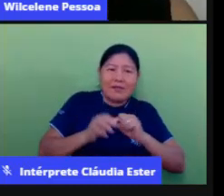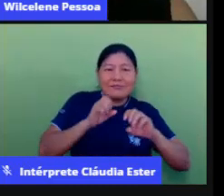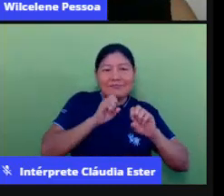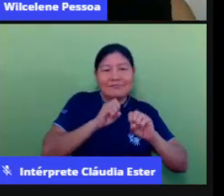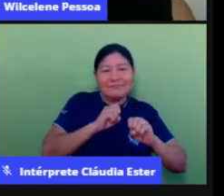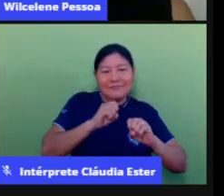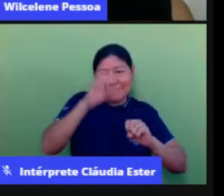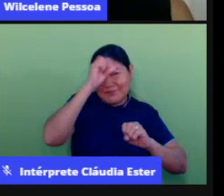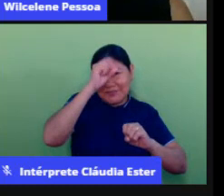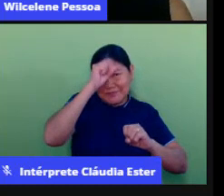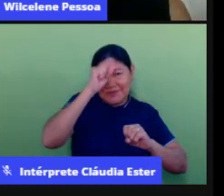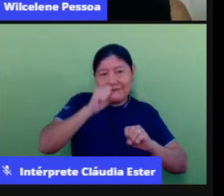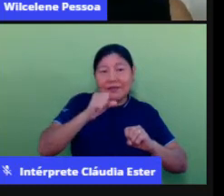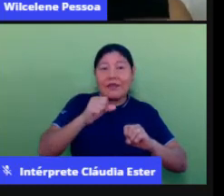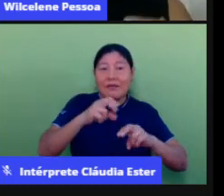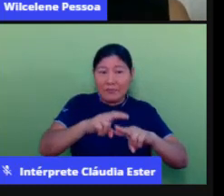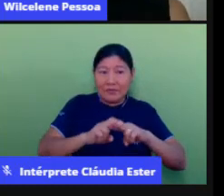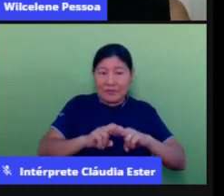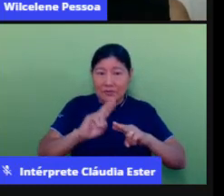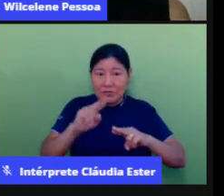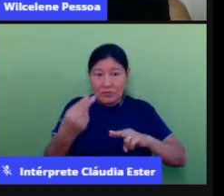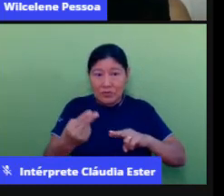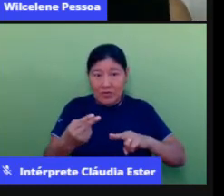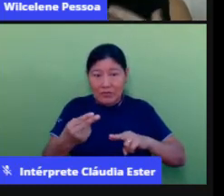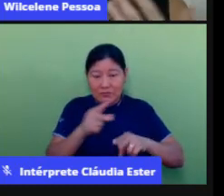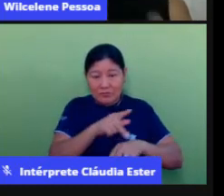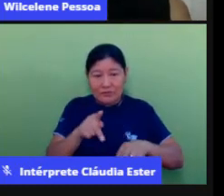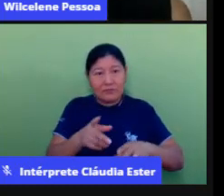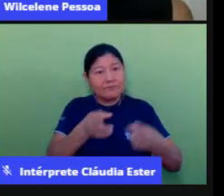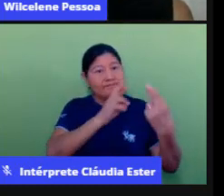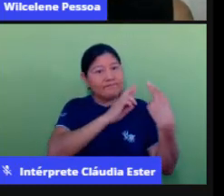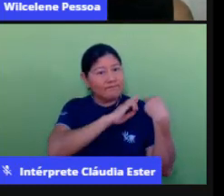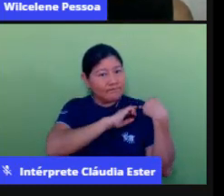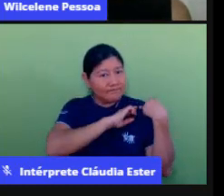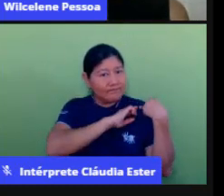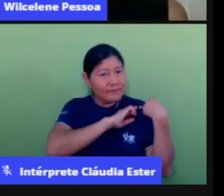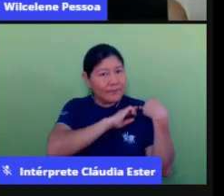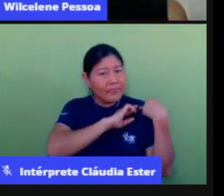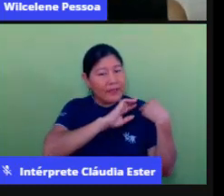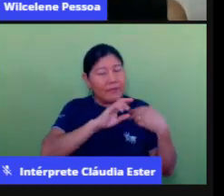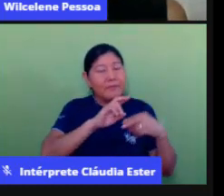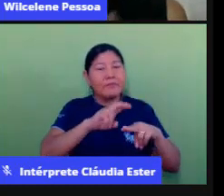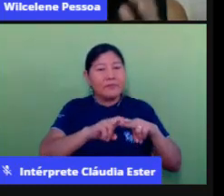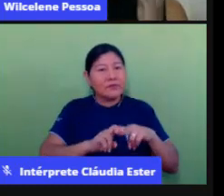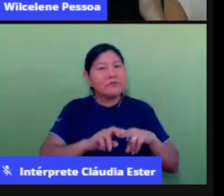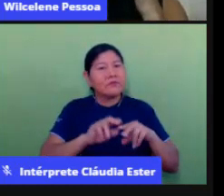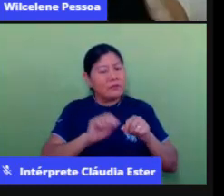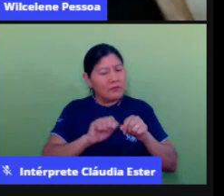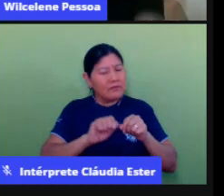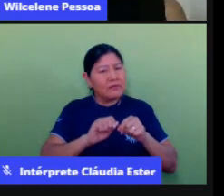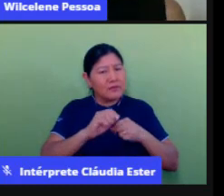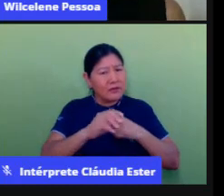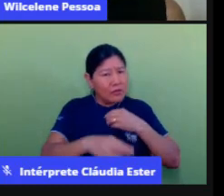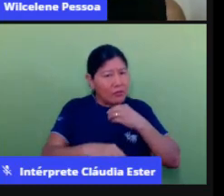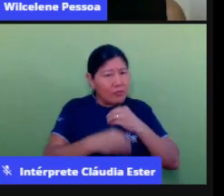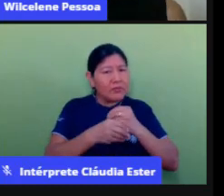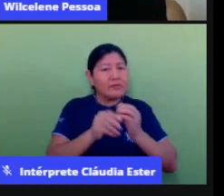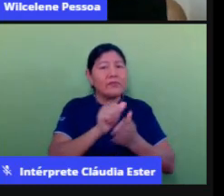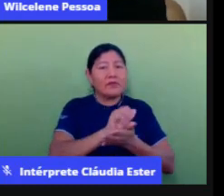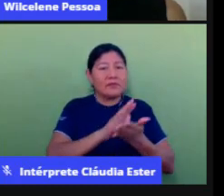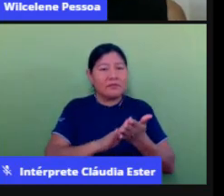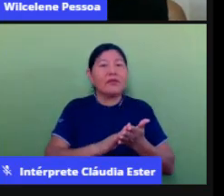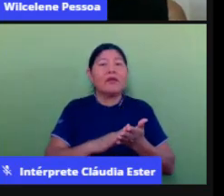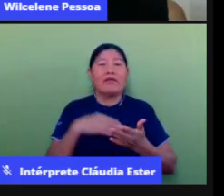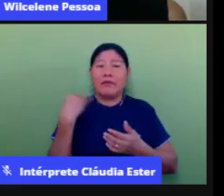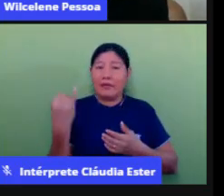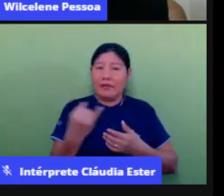uma responsabilidade do professor, que pode ser resolvida com uma atividade complementar, por exemplo. Né? Então, acho importante a gente ressaltar